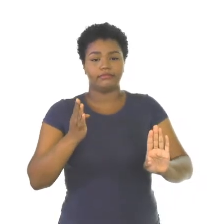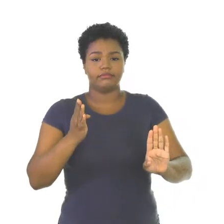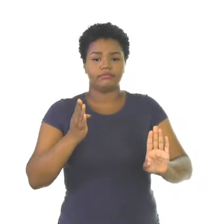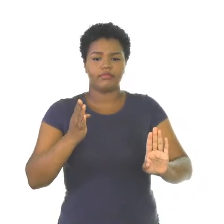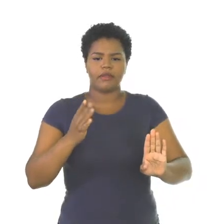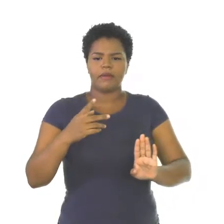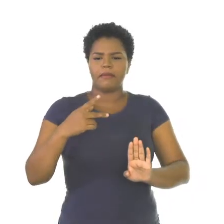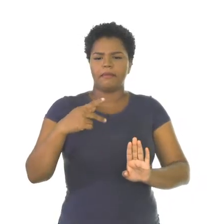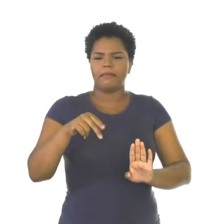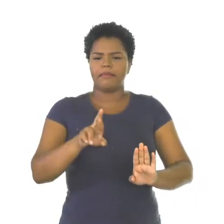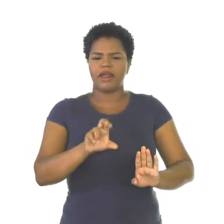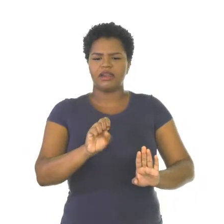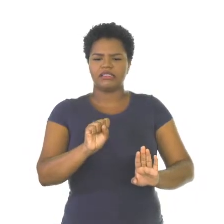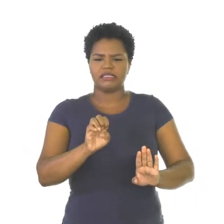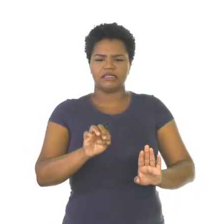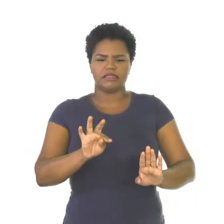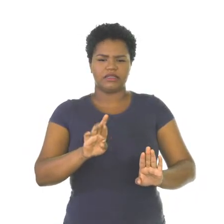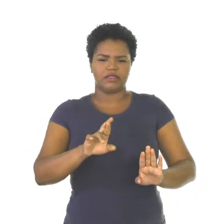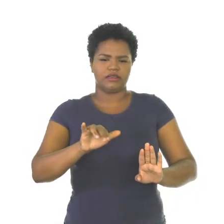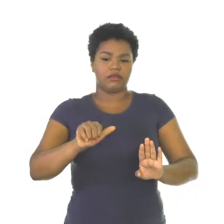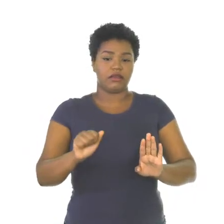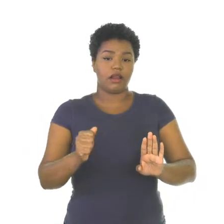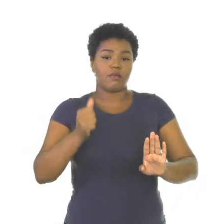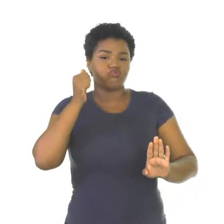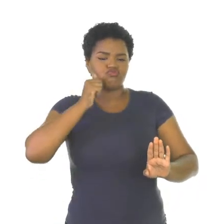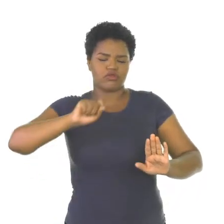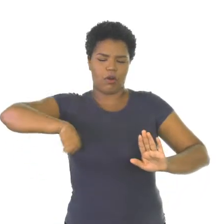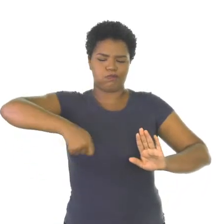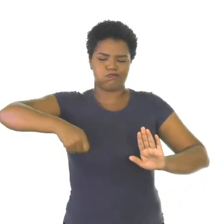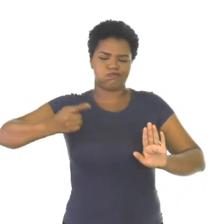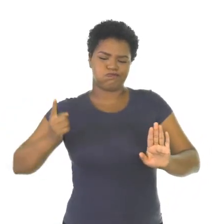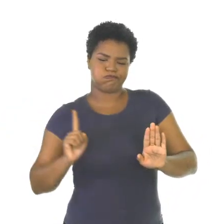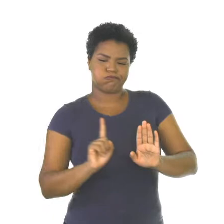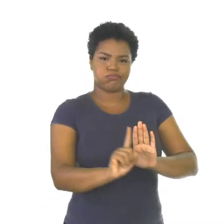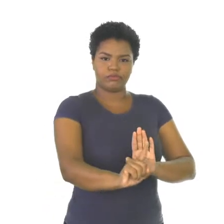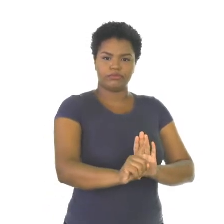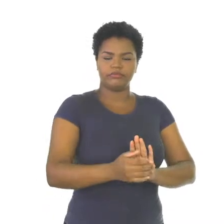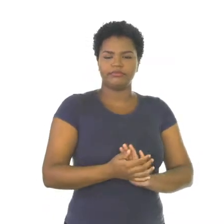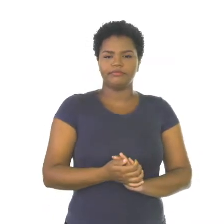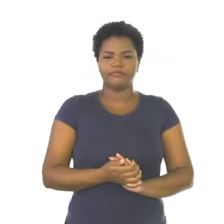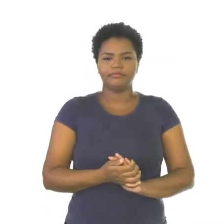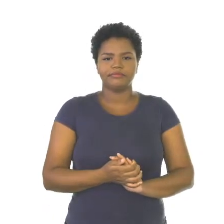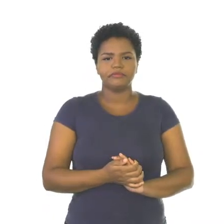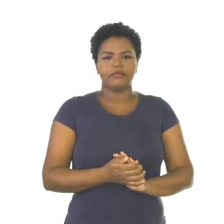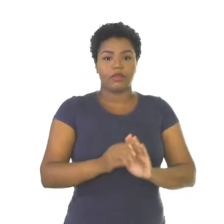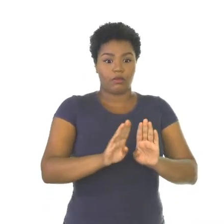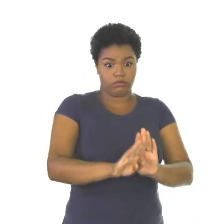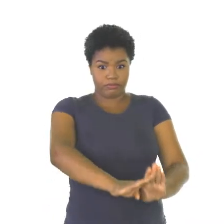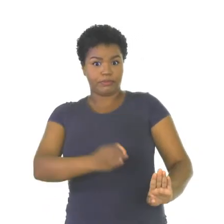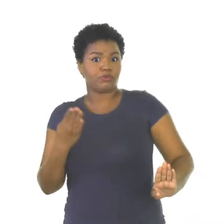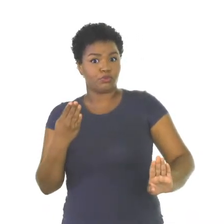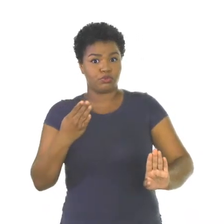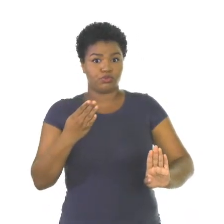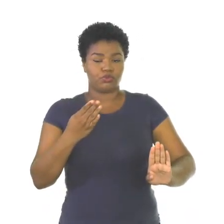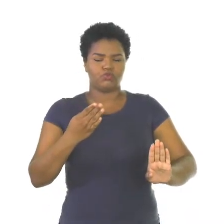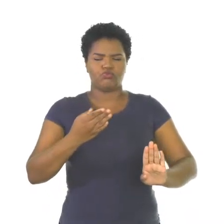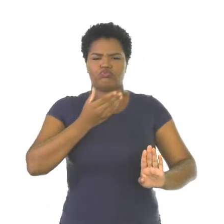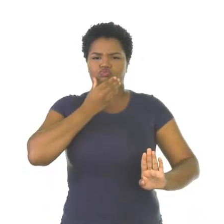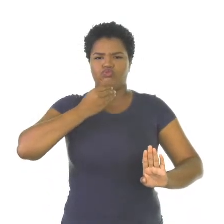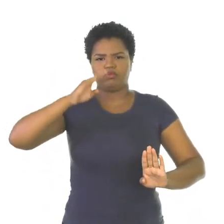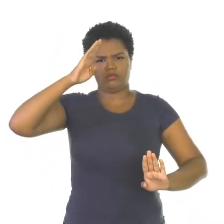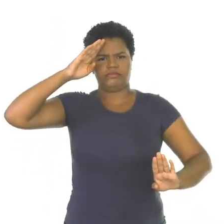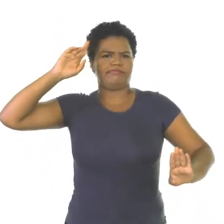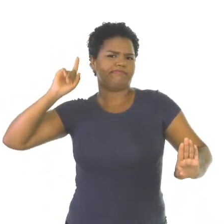prazenteira para passar a cozinheira. Eu abro de supetão para passar o